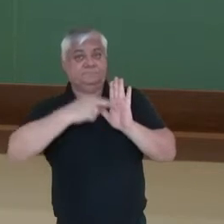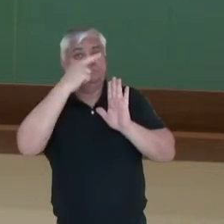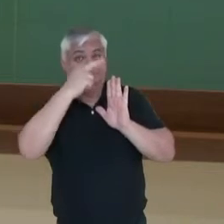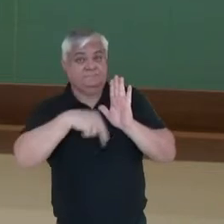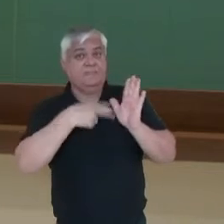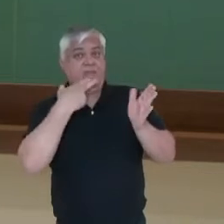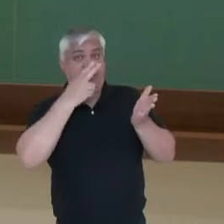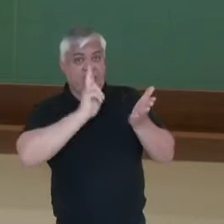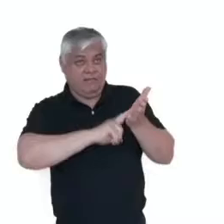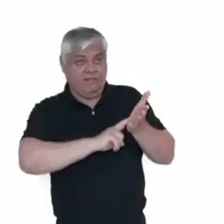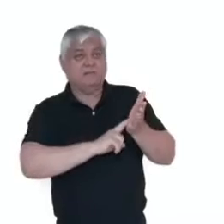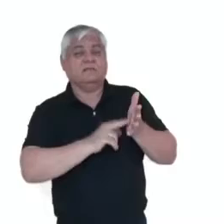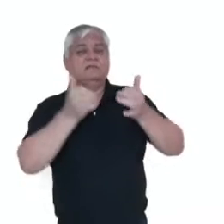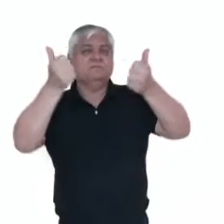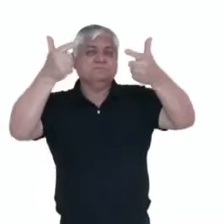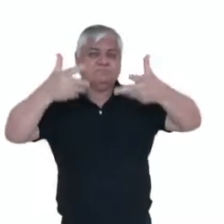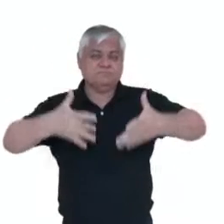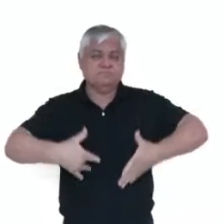ó,